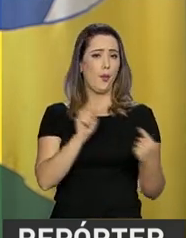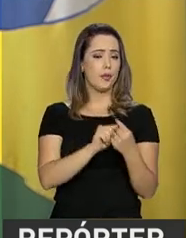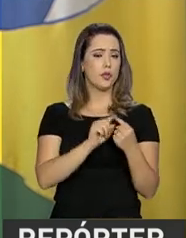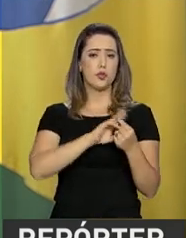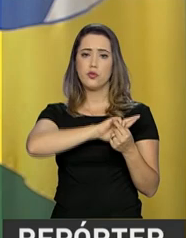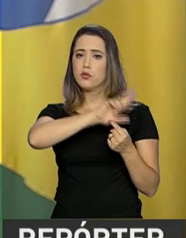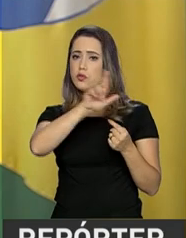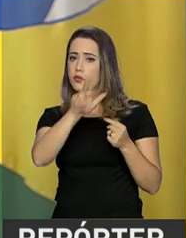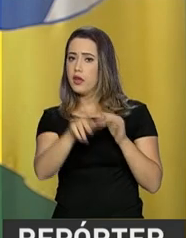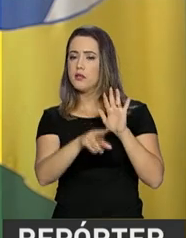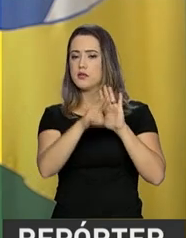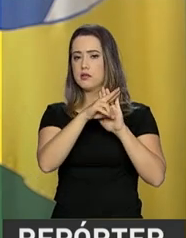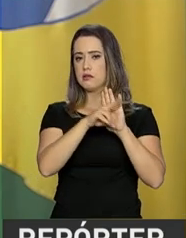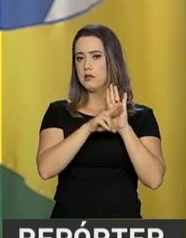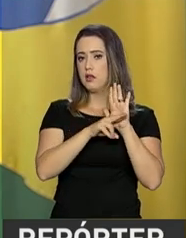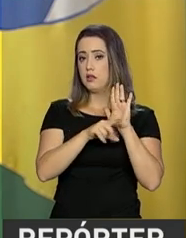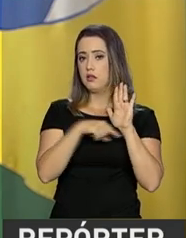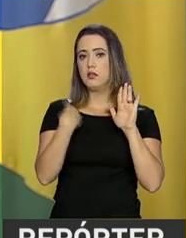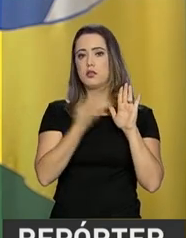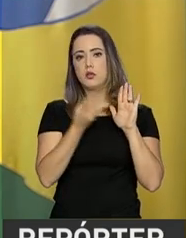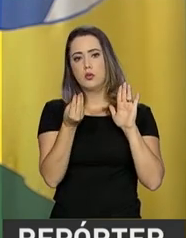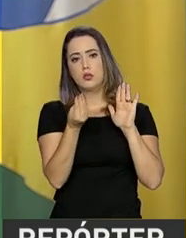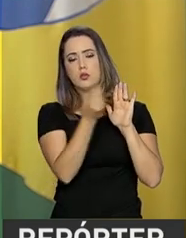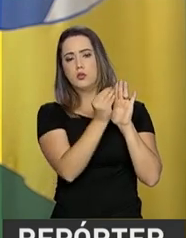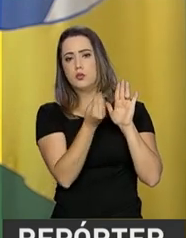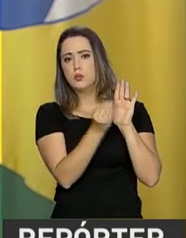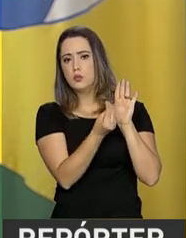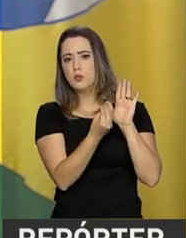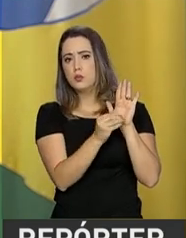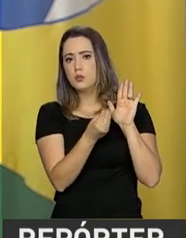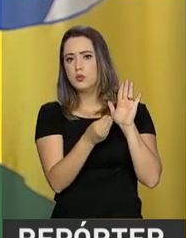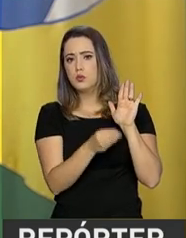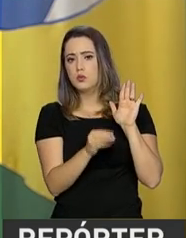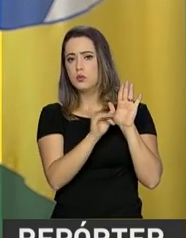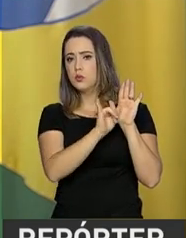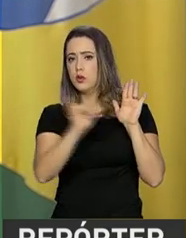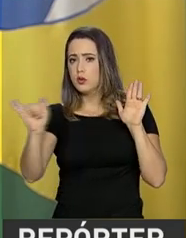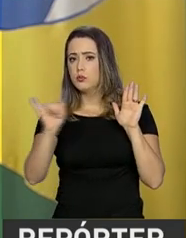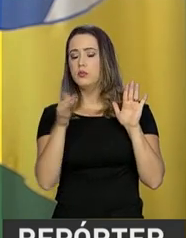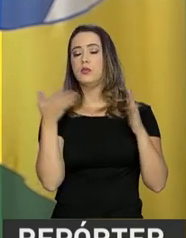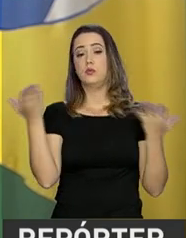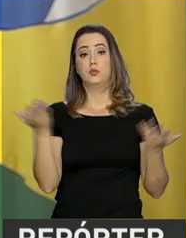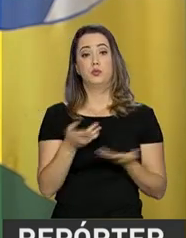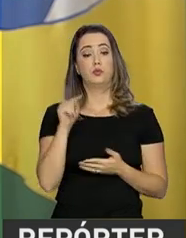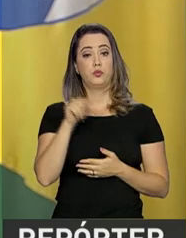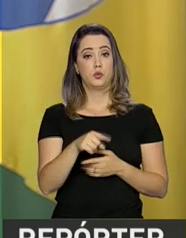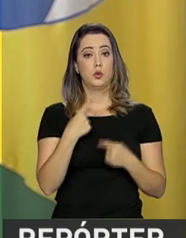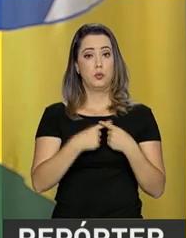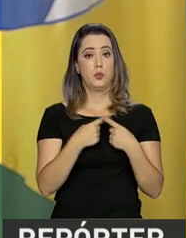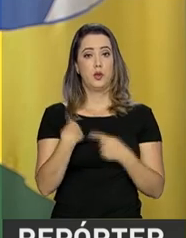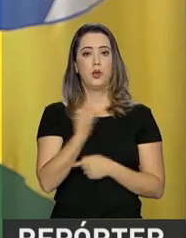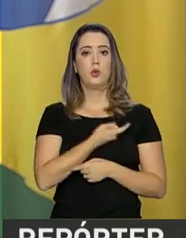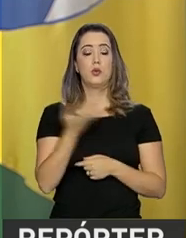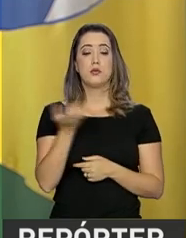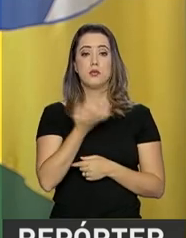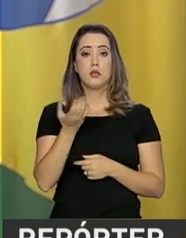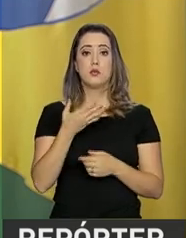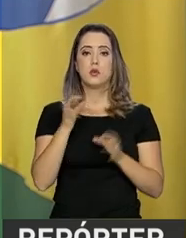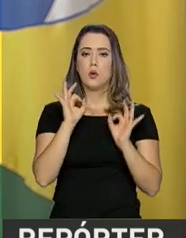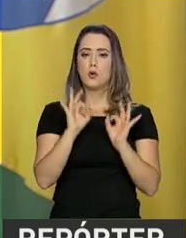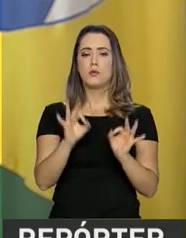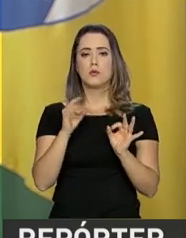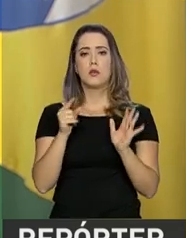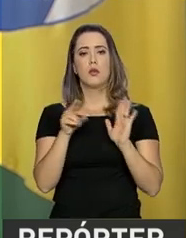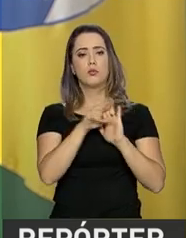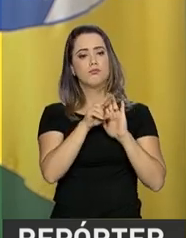regras que nós acabamos de editar até porque passamos a exigir expressamente que